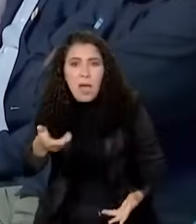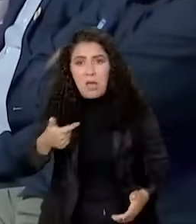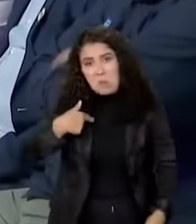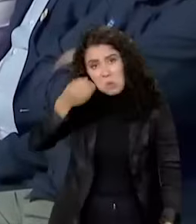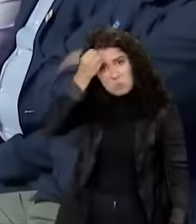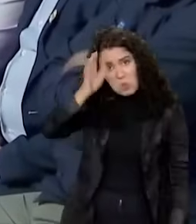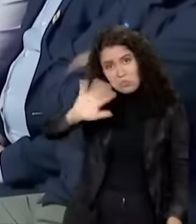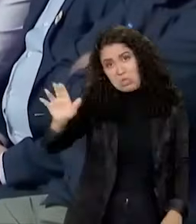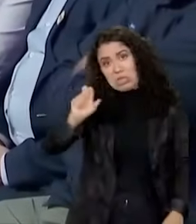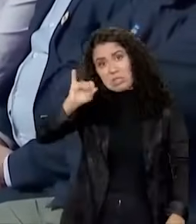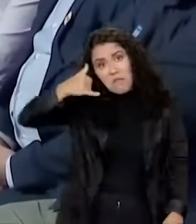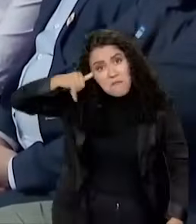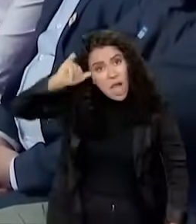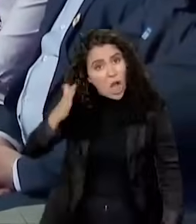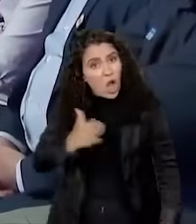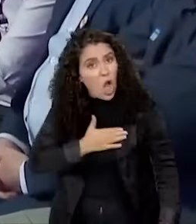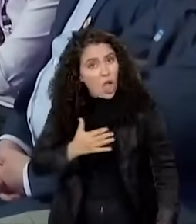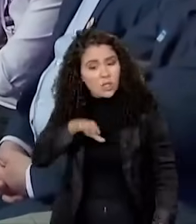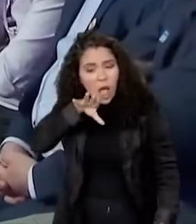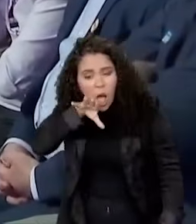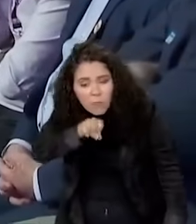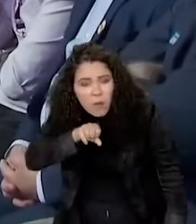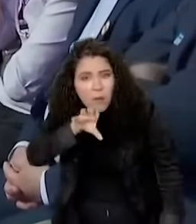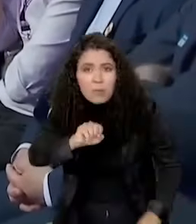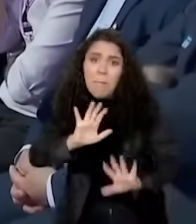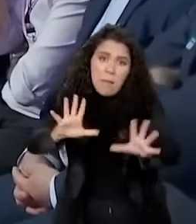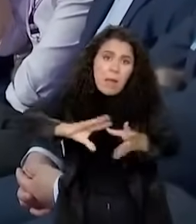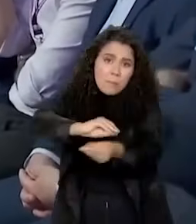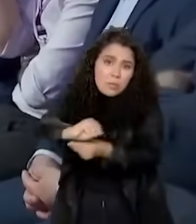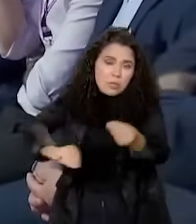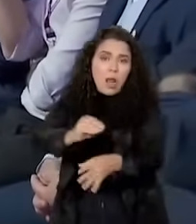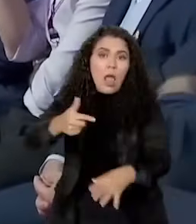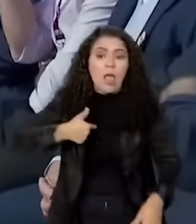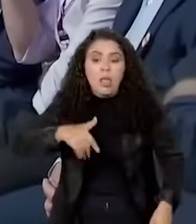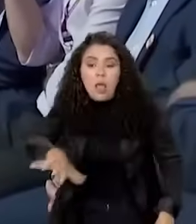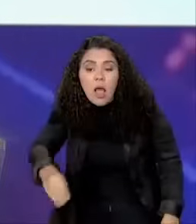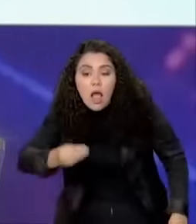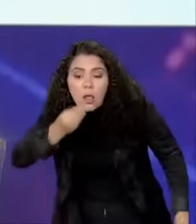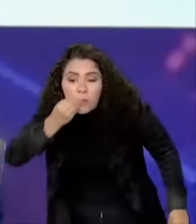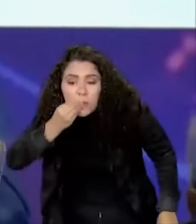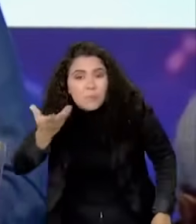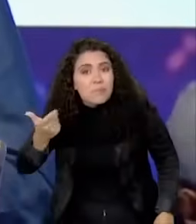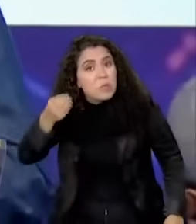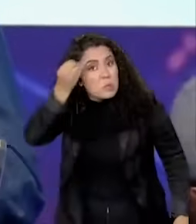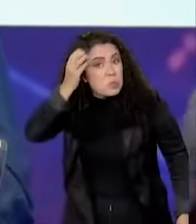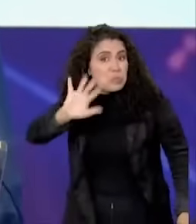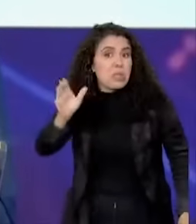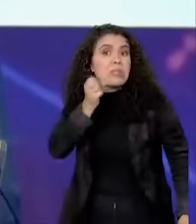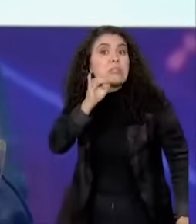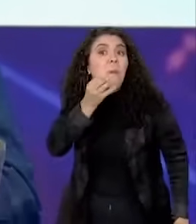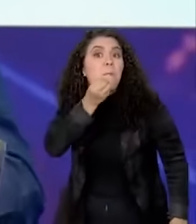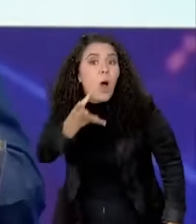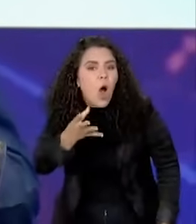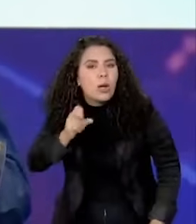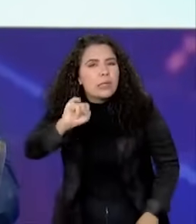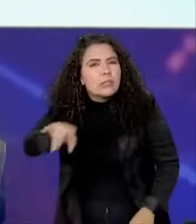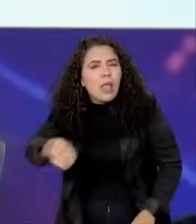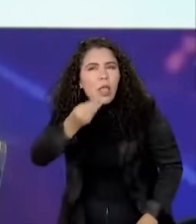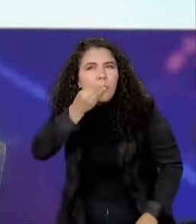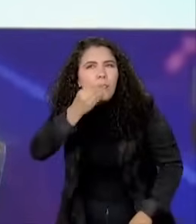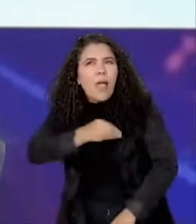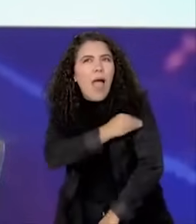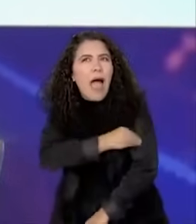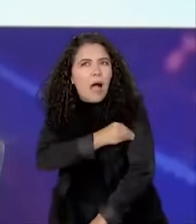gostava daquilo, mas eu sei que misturava. Eu não pus na boca, não sei se é bom. Se tiver um gostinho de álcool, até que é